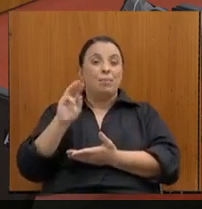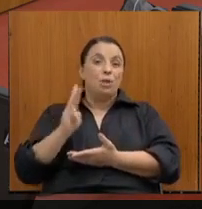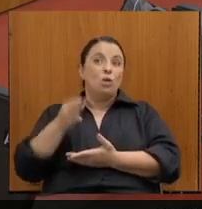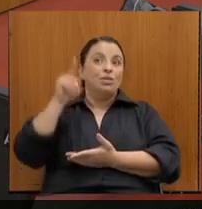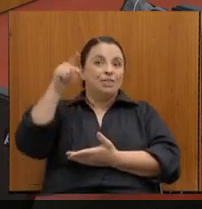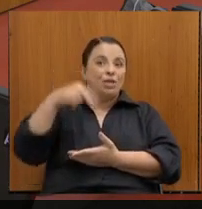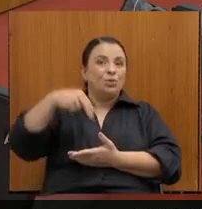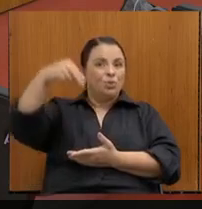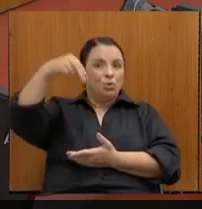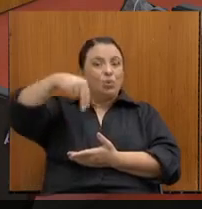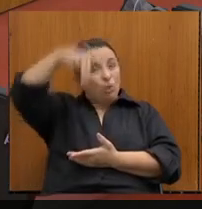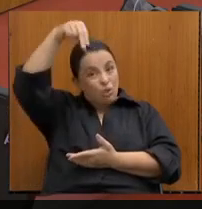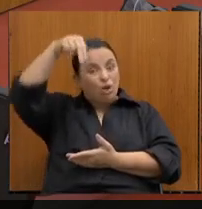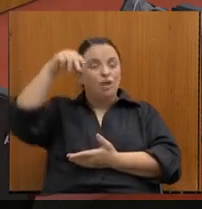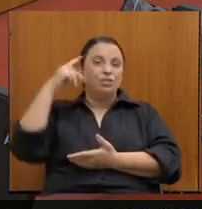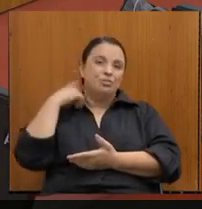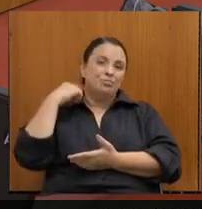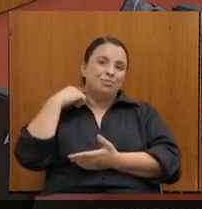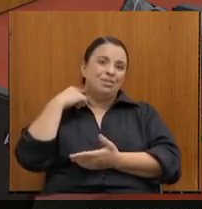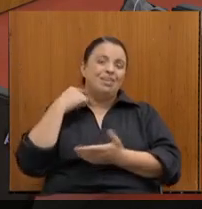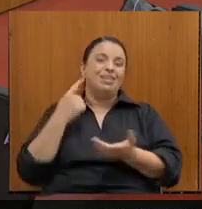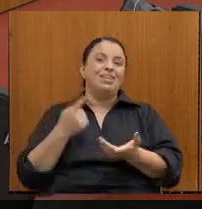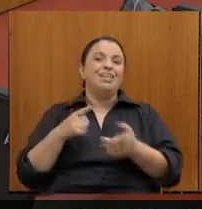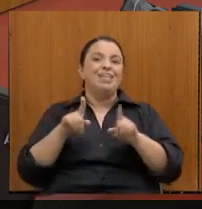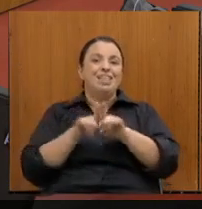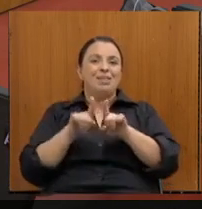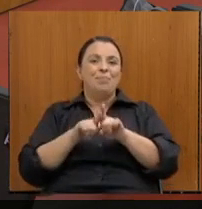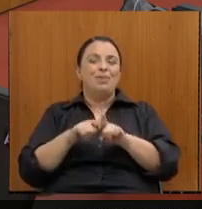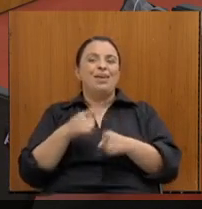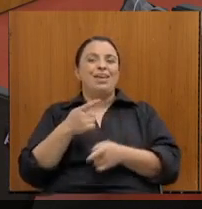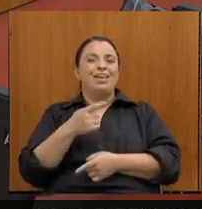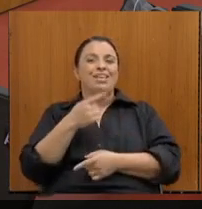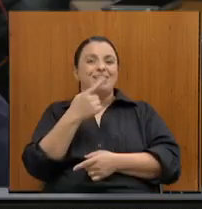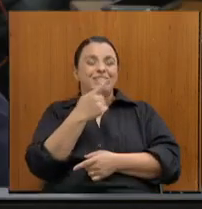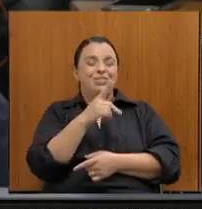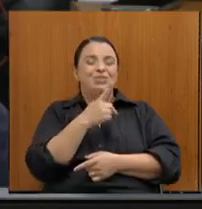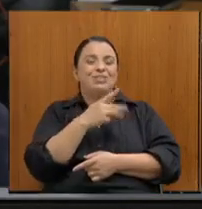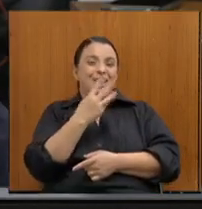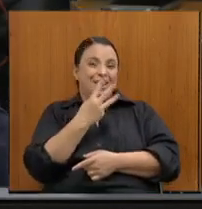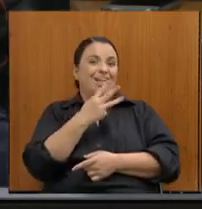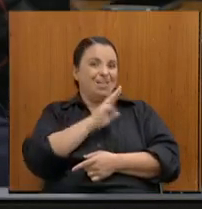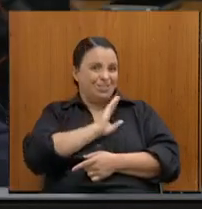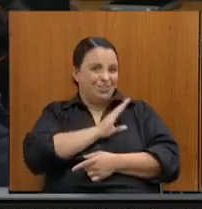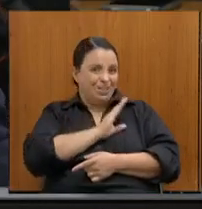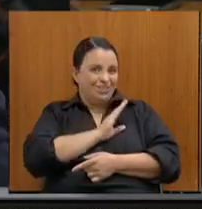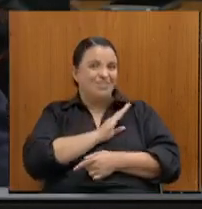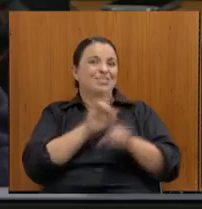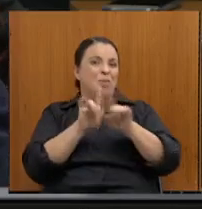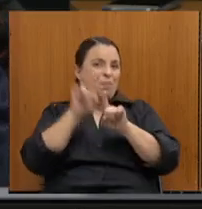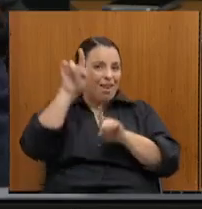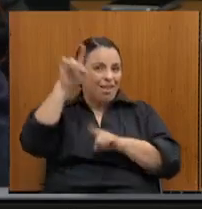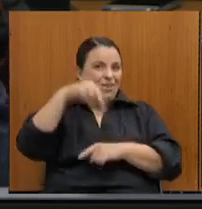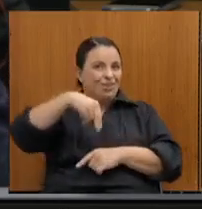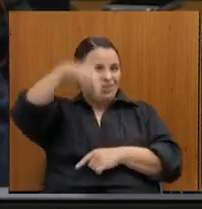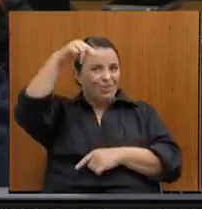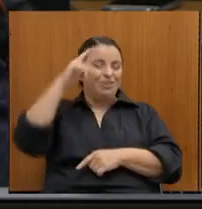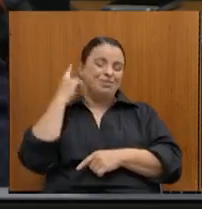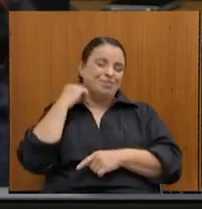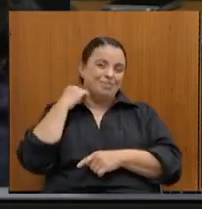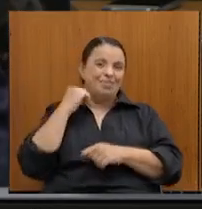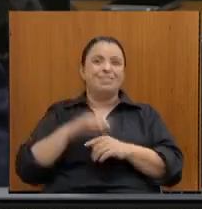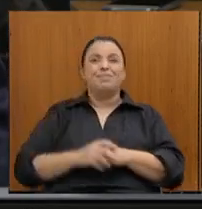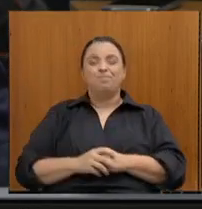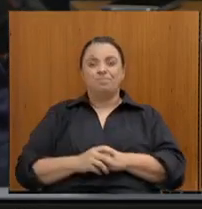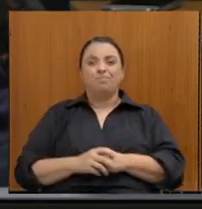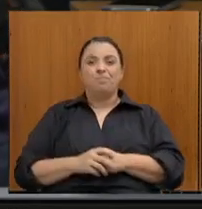os seus 284 corações não era por volta de mesa e Três Corações passa a palavra por não é